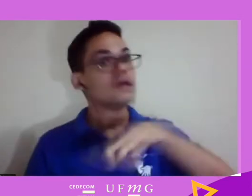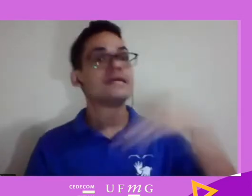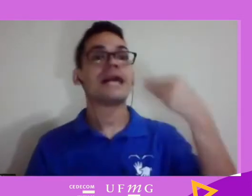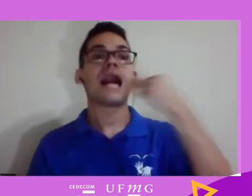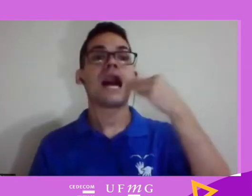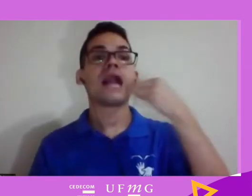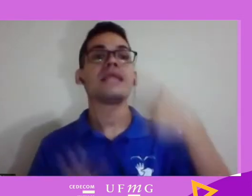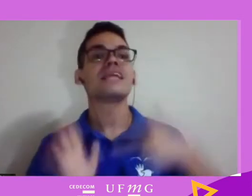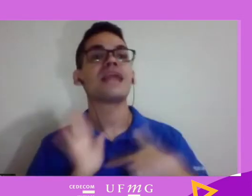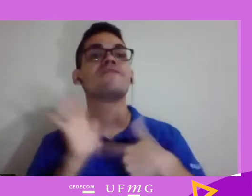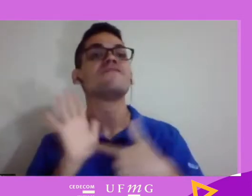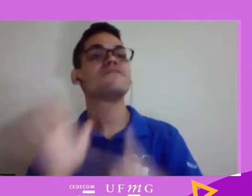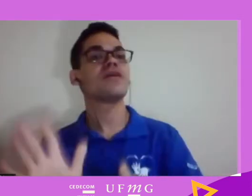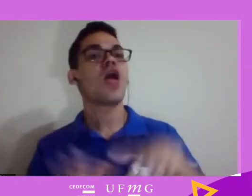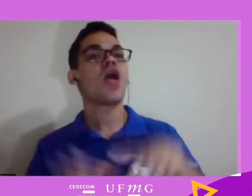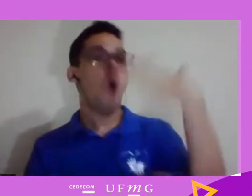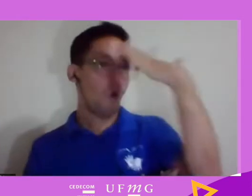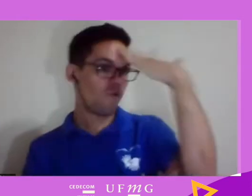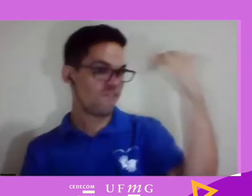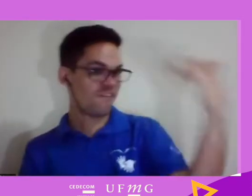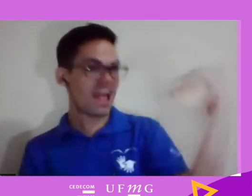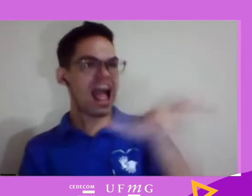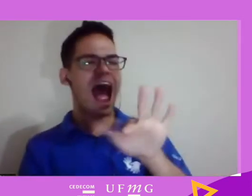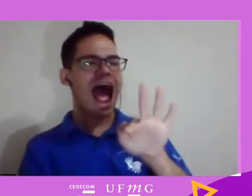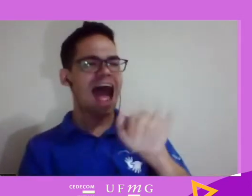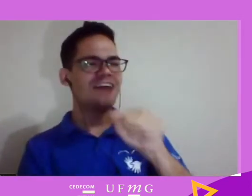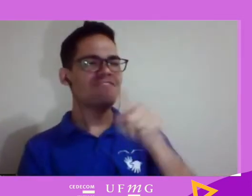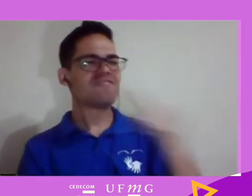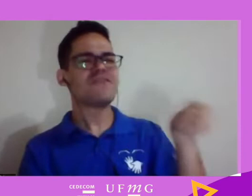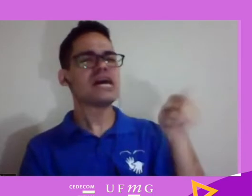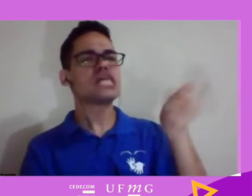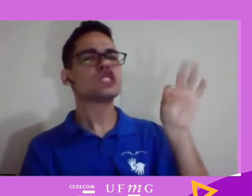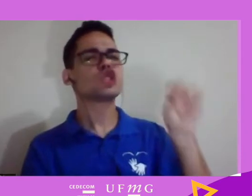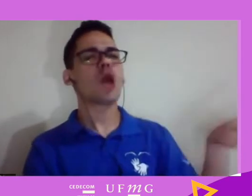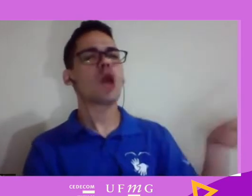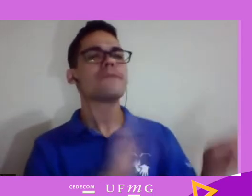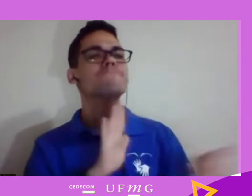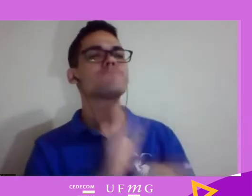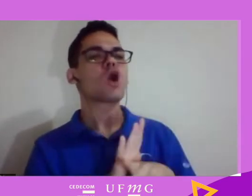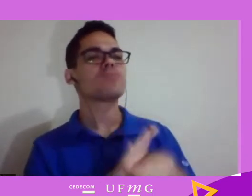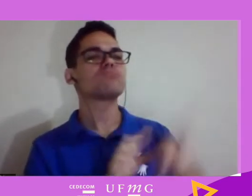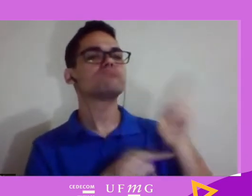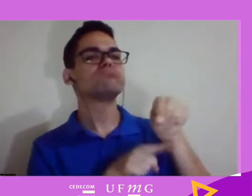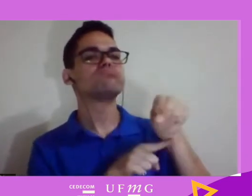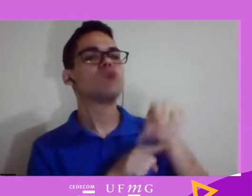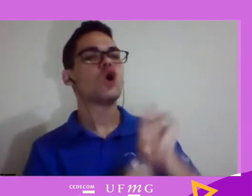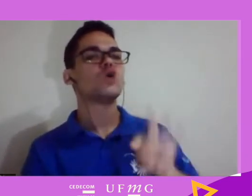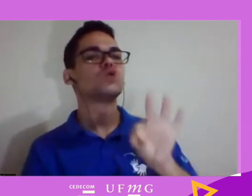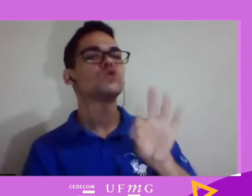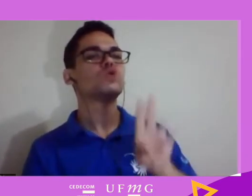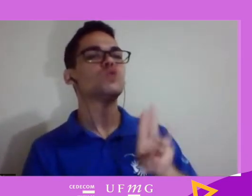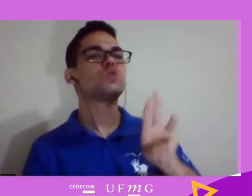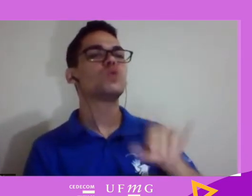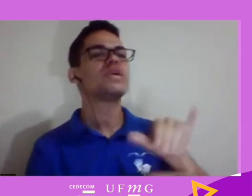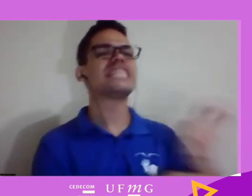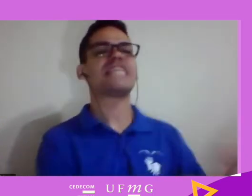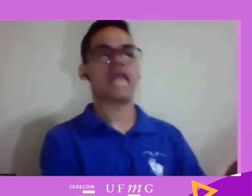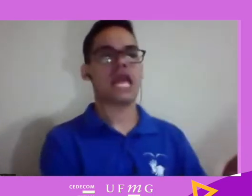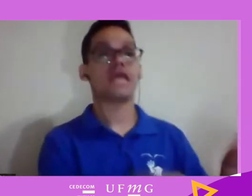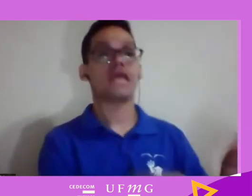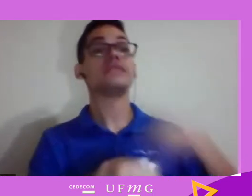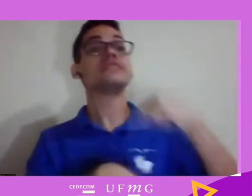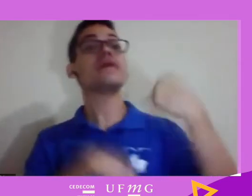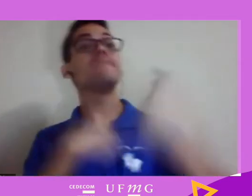automático, é tentar atingir trend topics no Twitter. Depois você começa a atingir grupos preferenciais, grupos públicos